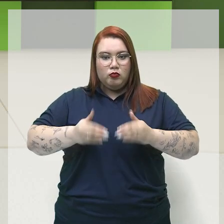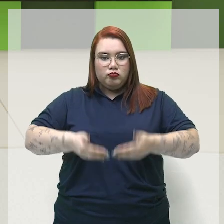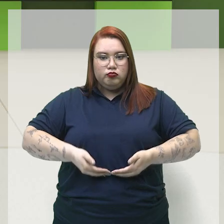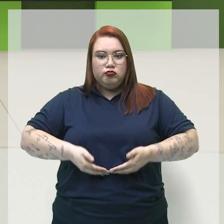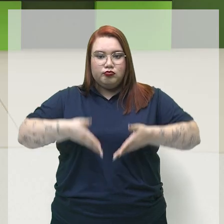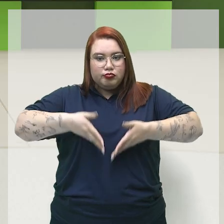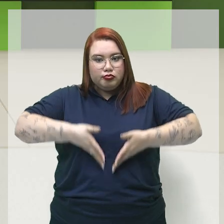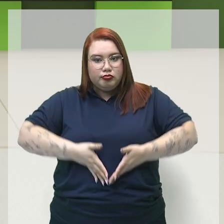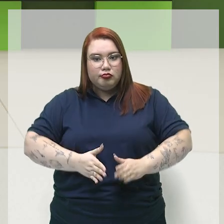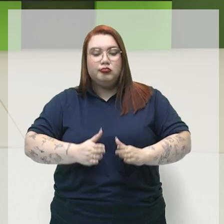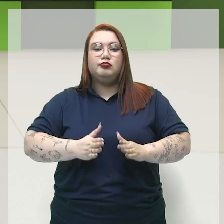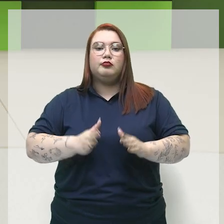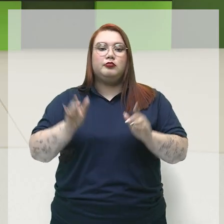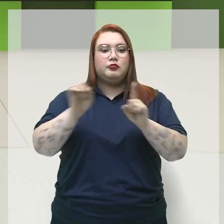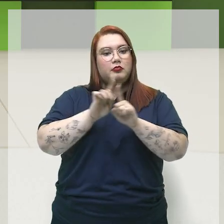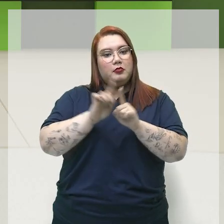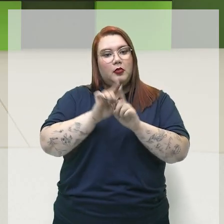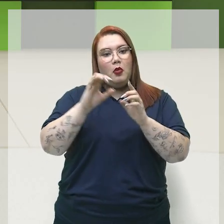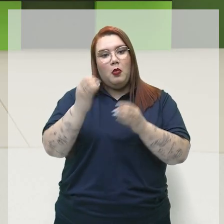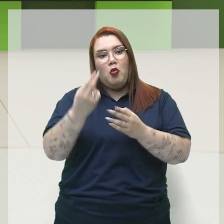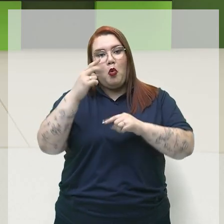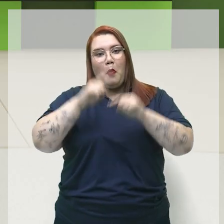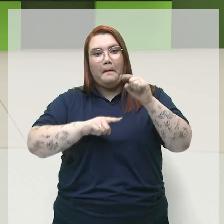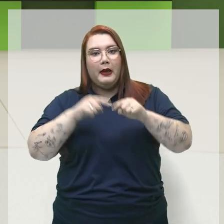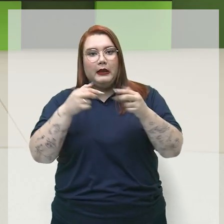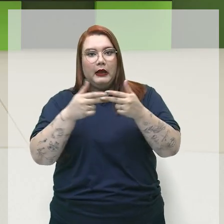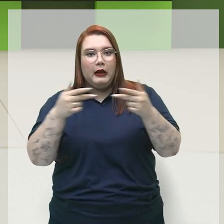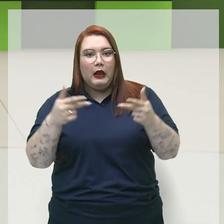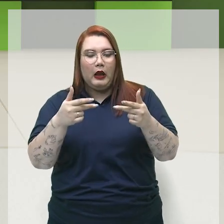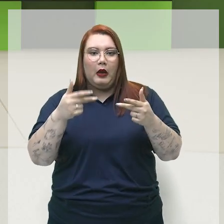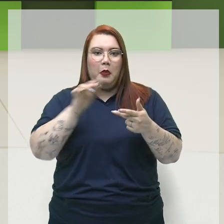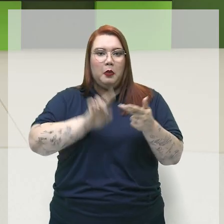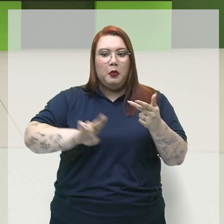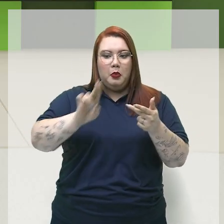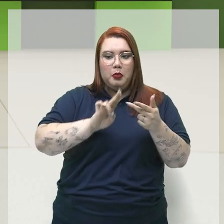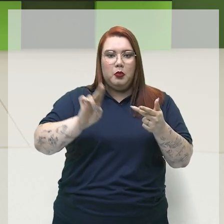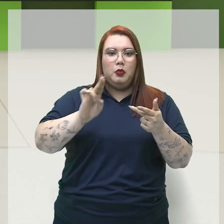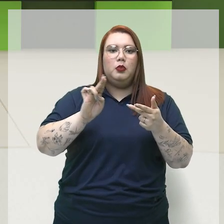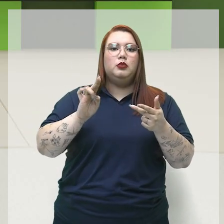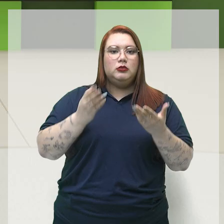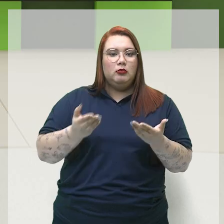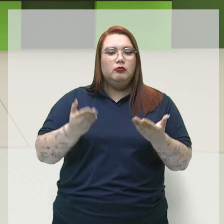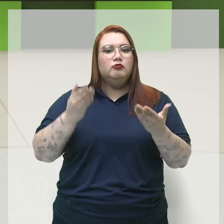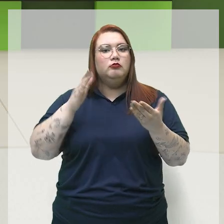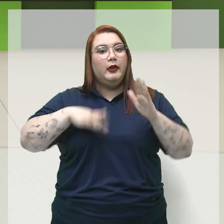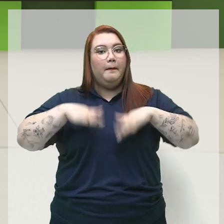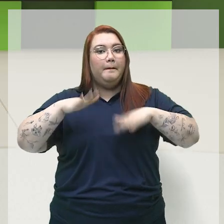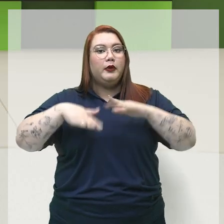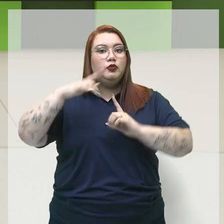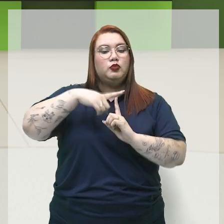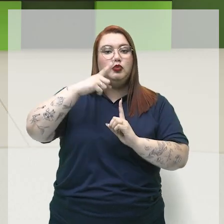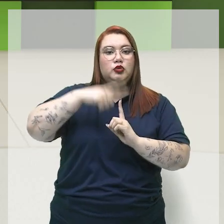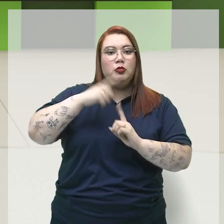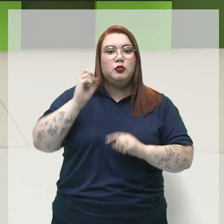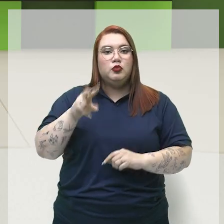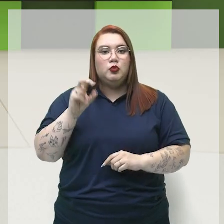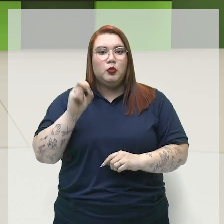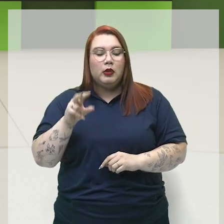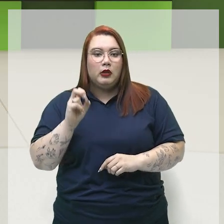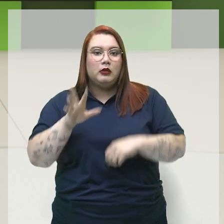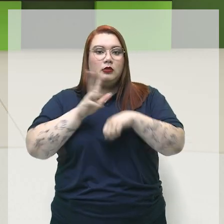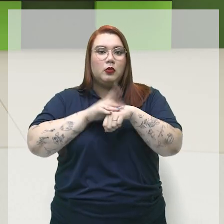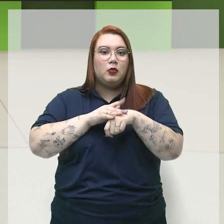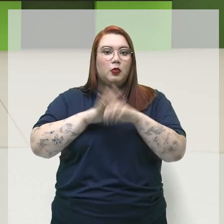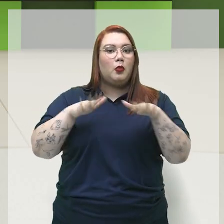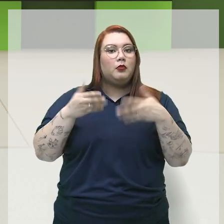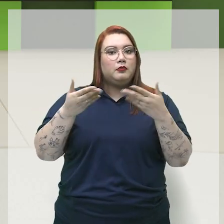parto, ou algum objeto ali contaminado, Então depende ali do tipo de doença, do tipo de infecção,